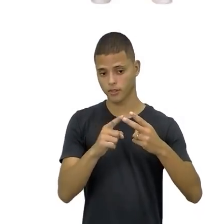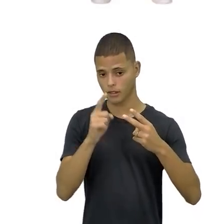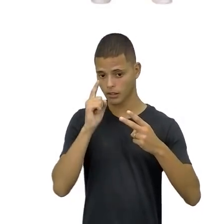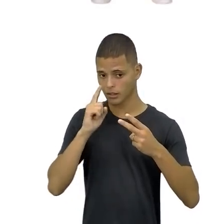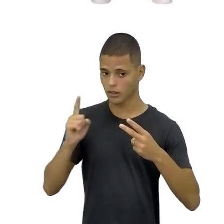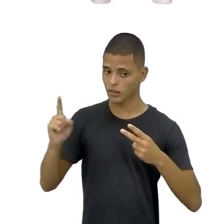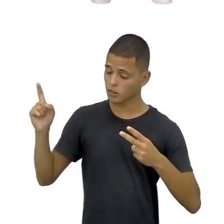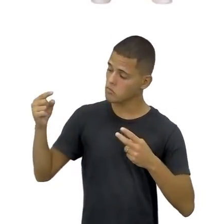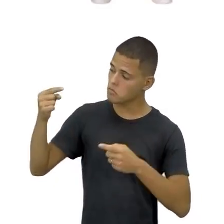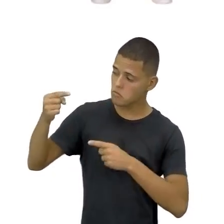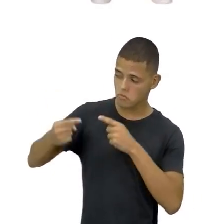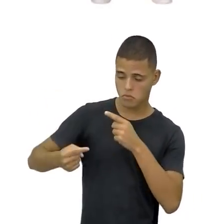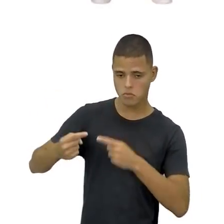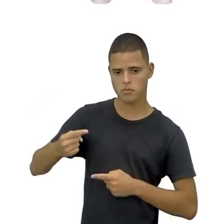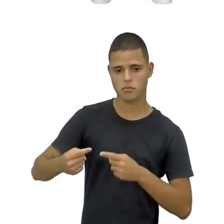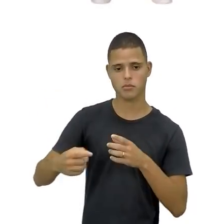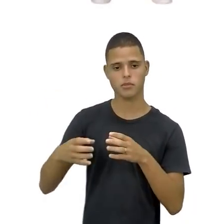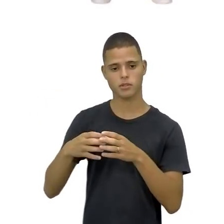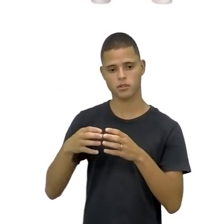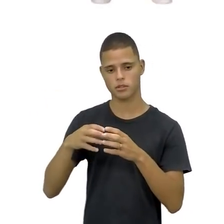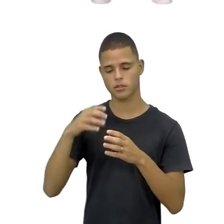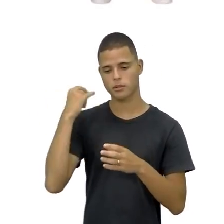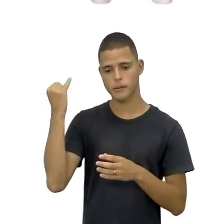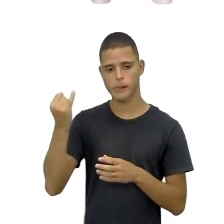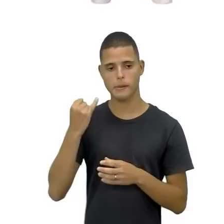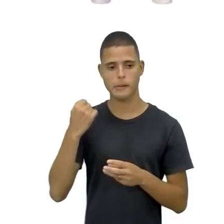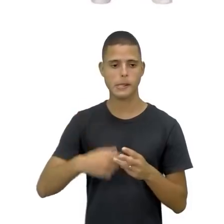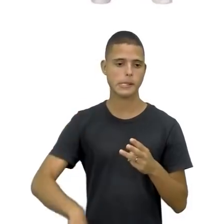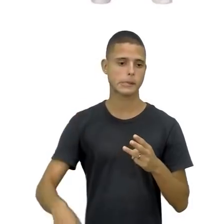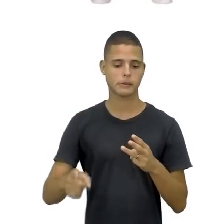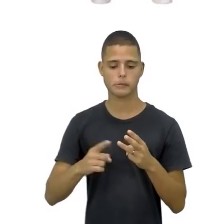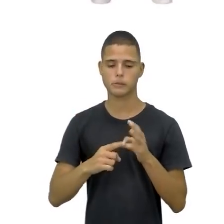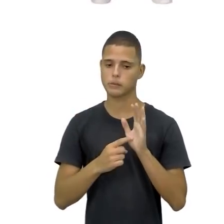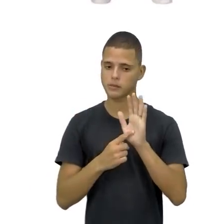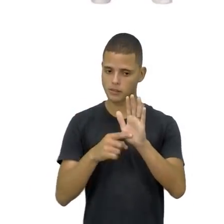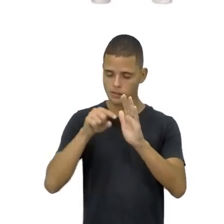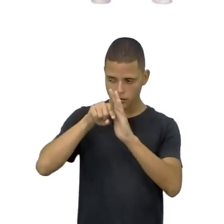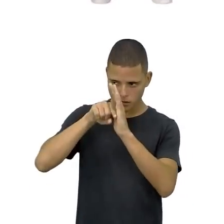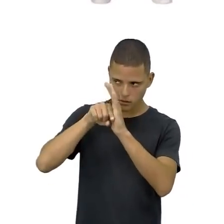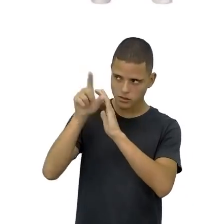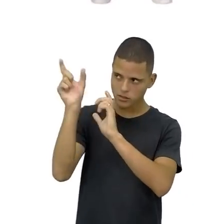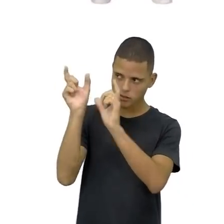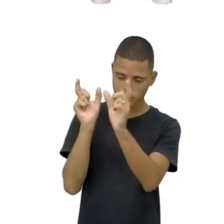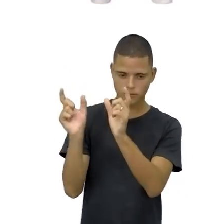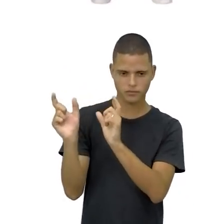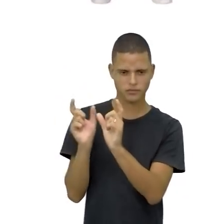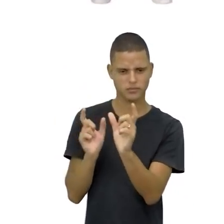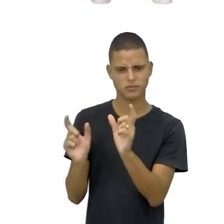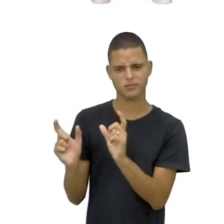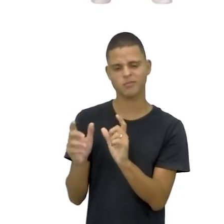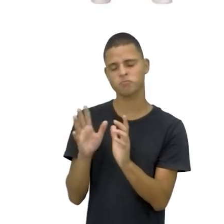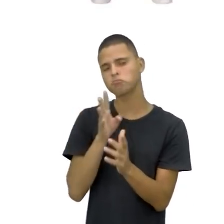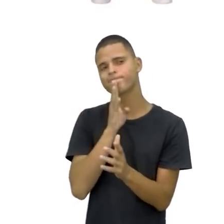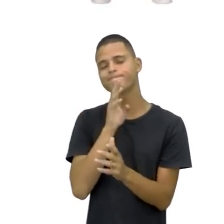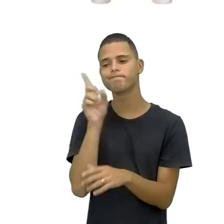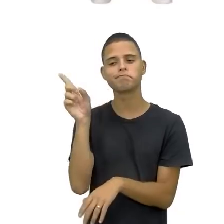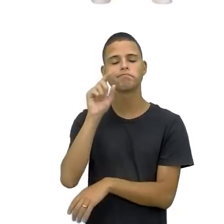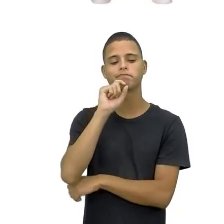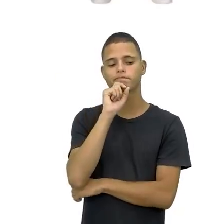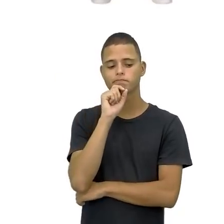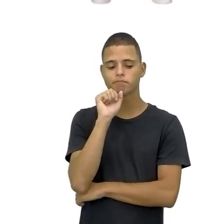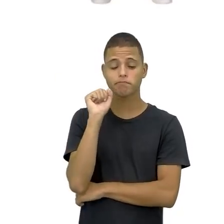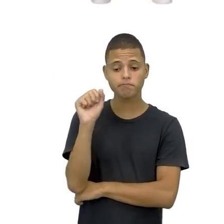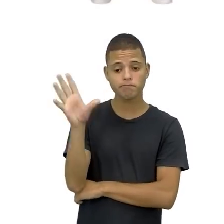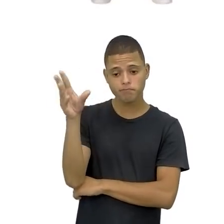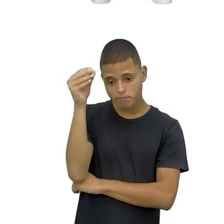pequenos grupos, né, é um papel importante deles, destacar e pesquisar as palavras, como nós já falamos, não conhecidas, que podem integrar, então,